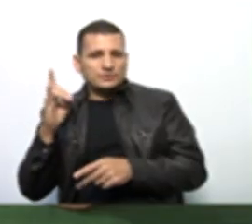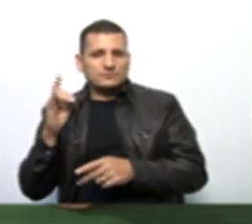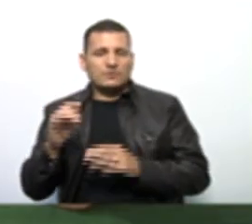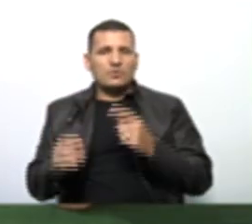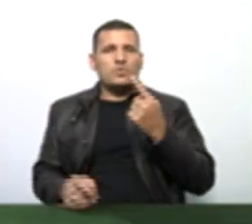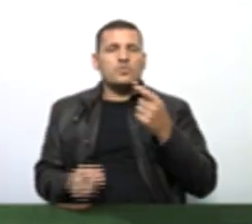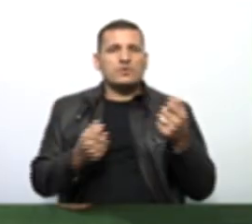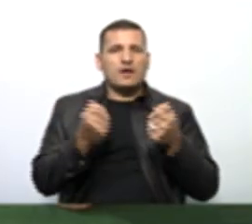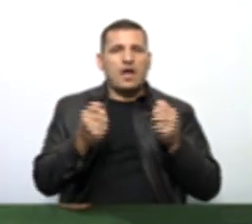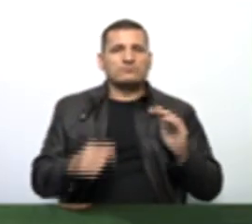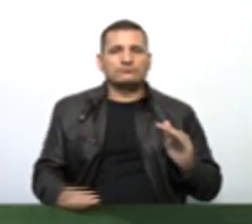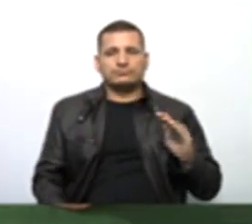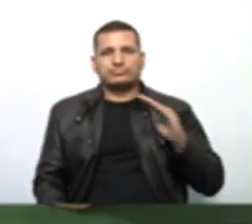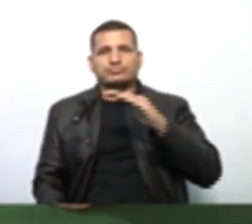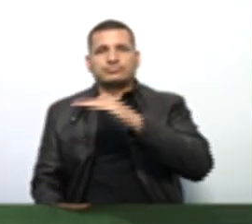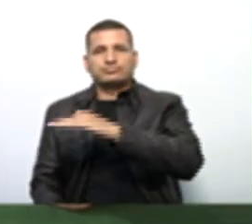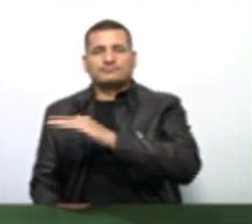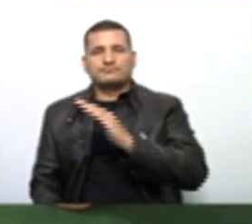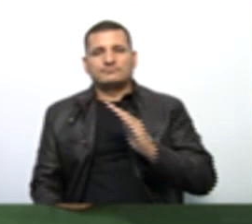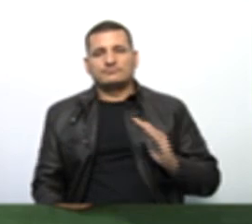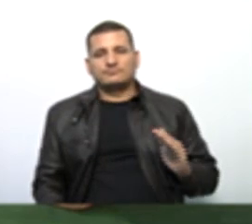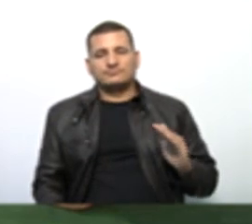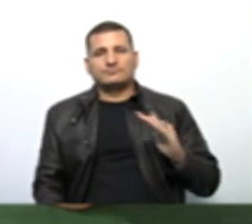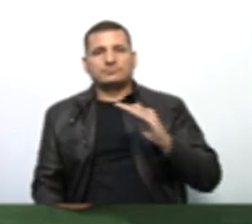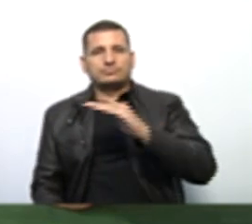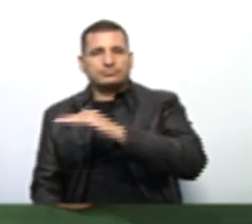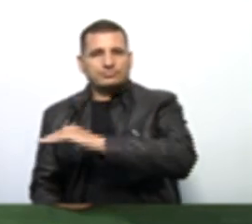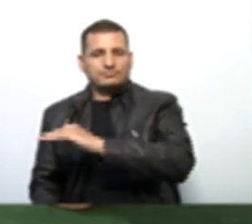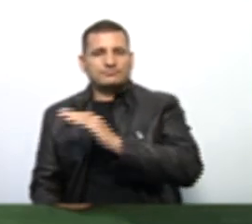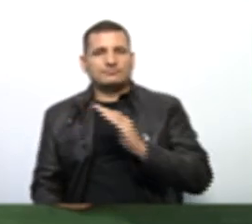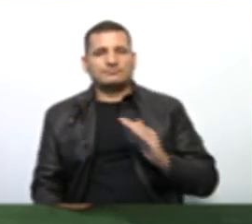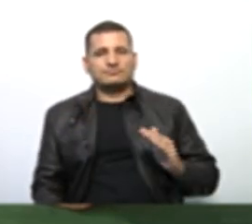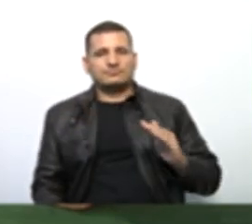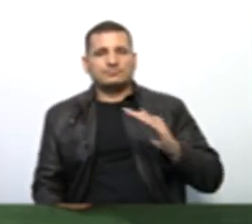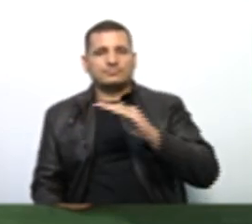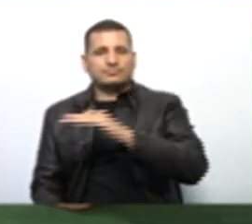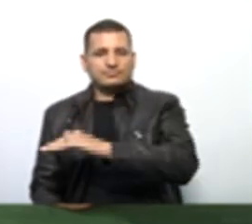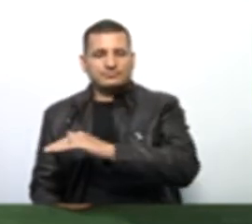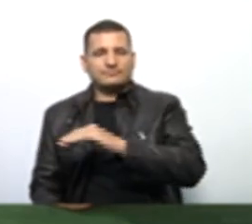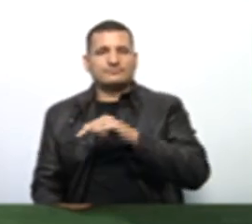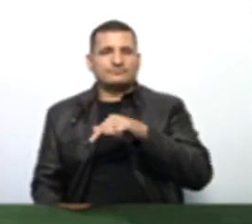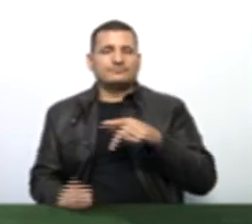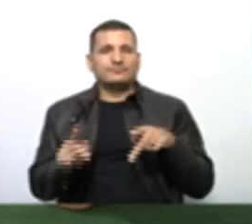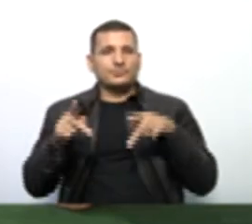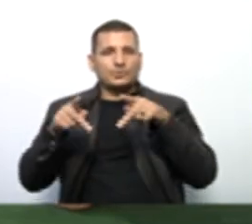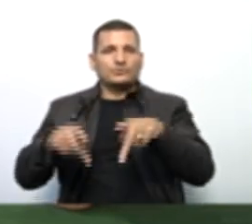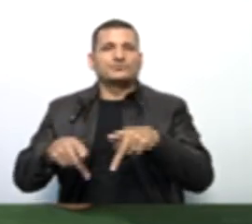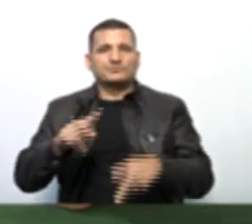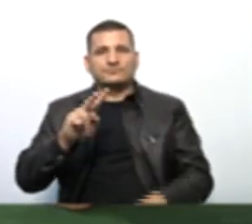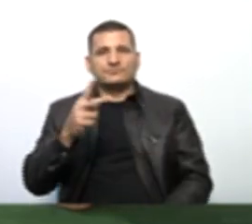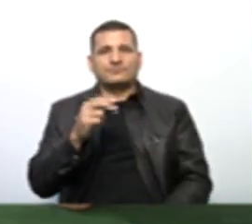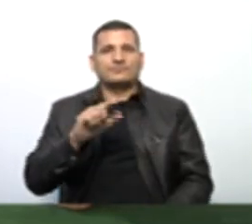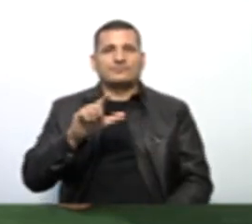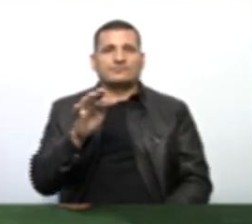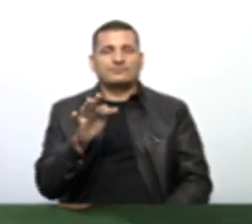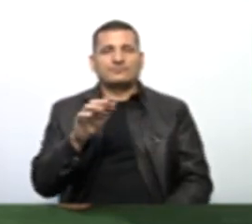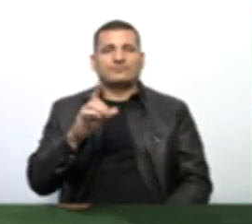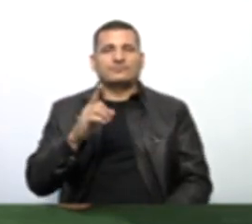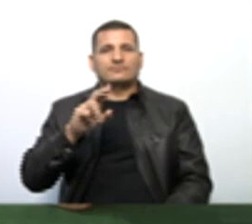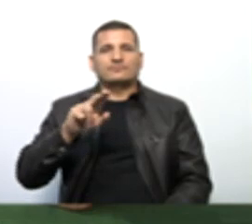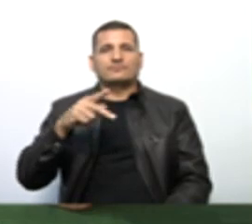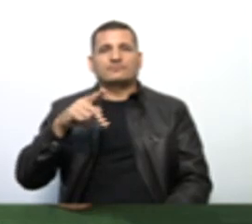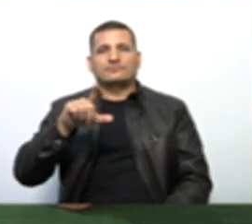sentiu-se é bidirecional direta mas era uma ponte a ele do ad hoc do flex ea gente chega lá